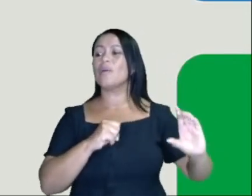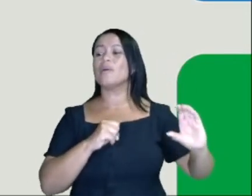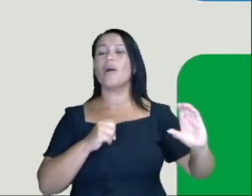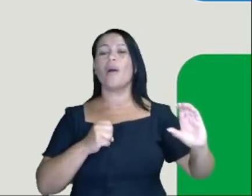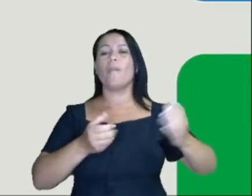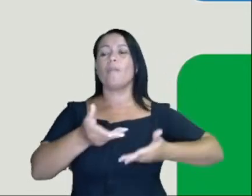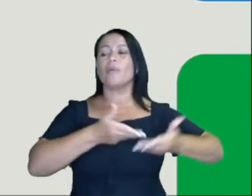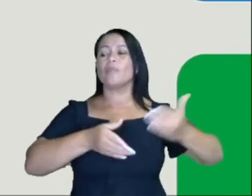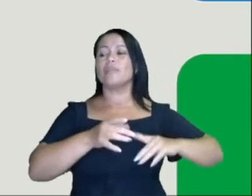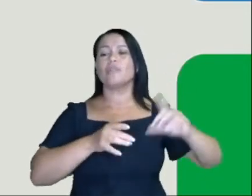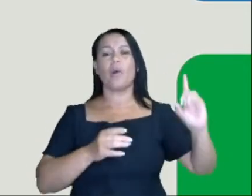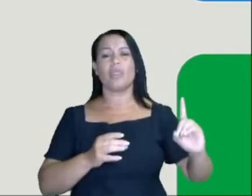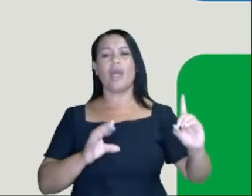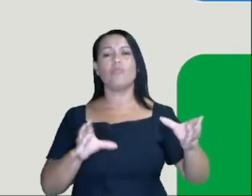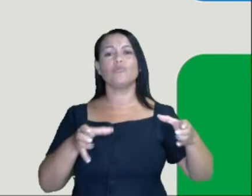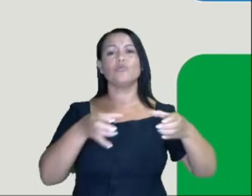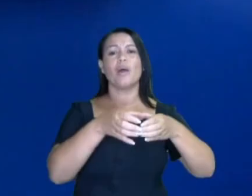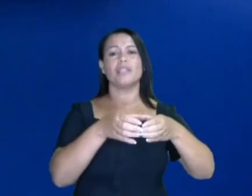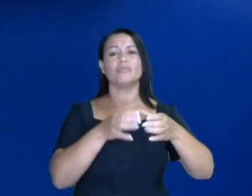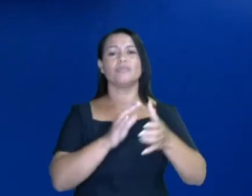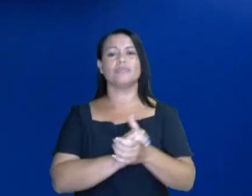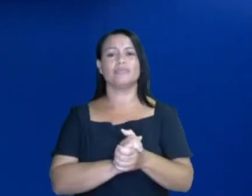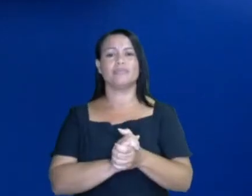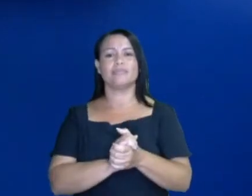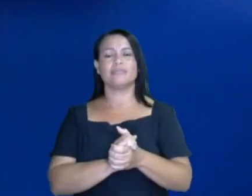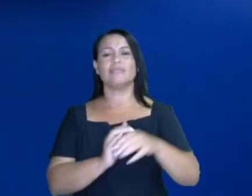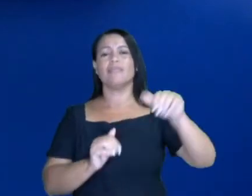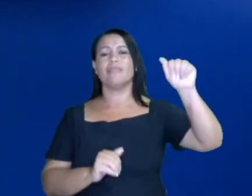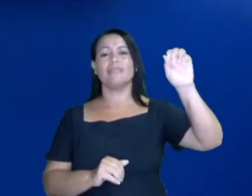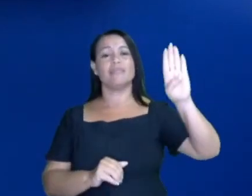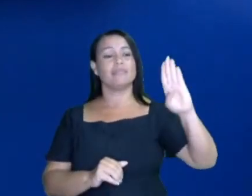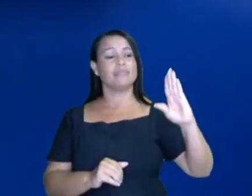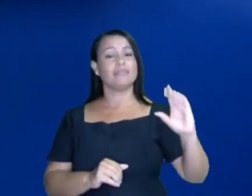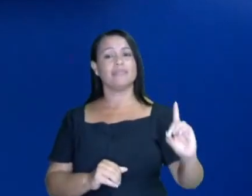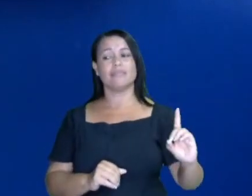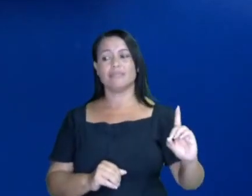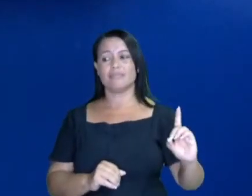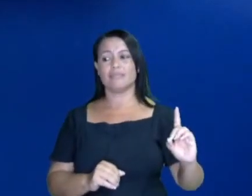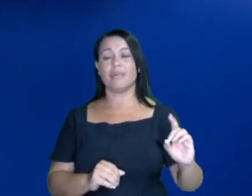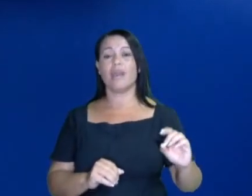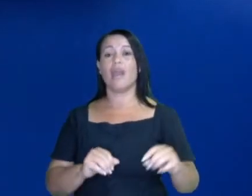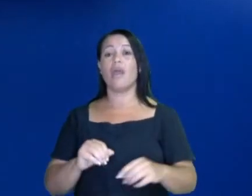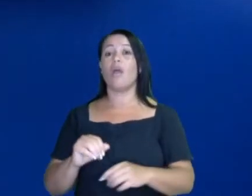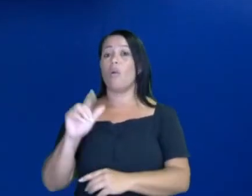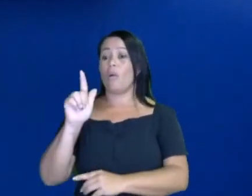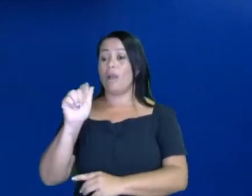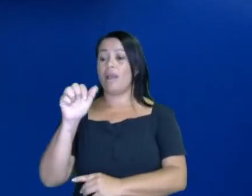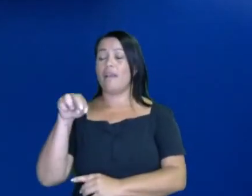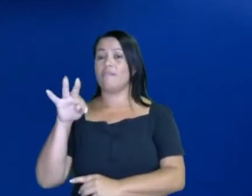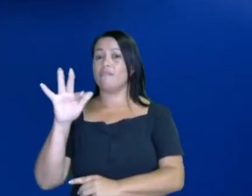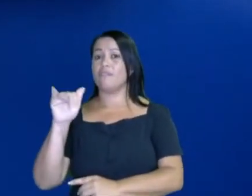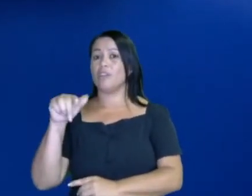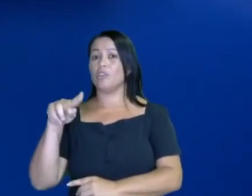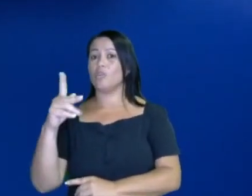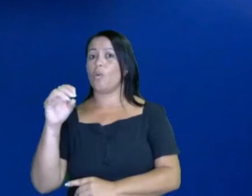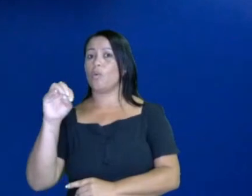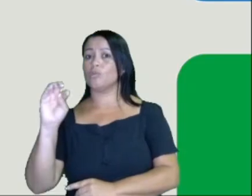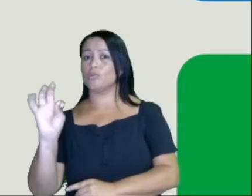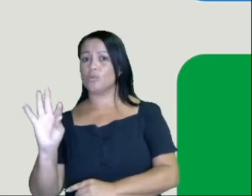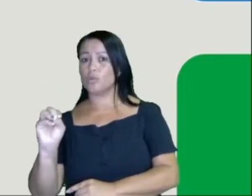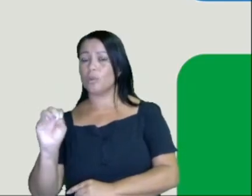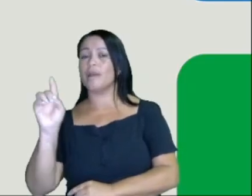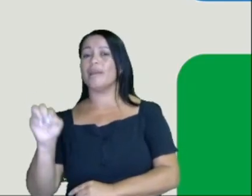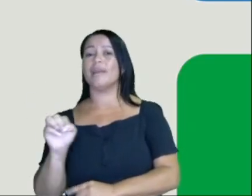ou D, mutualismo. Vamos lá? O gafanhoto e a planta têm uma relação de?